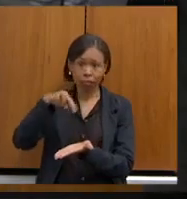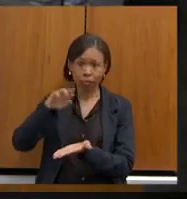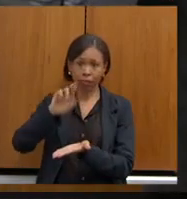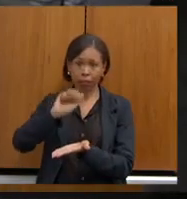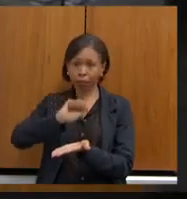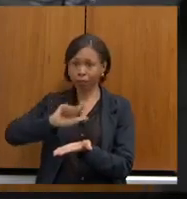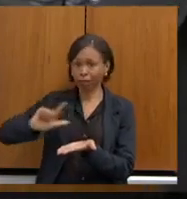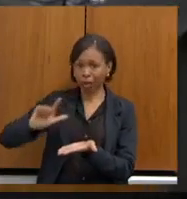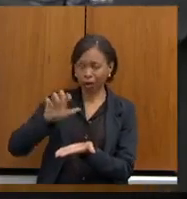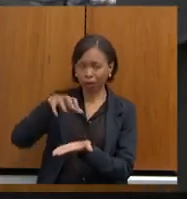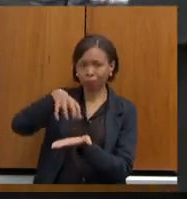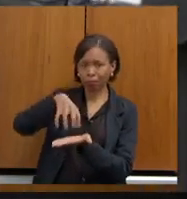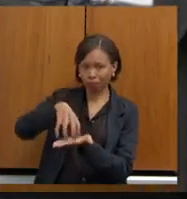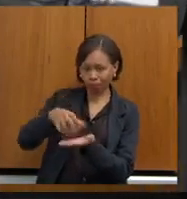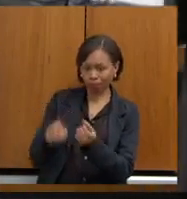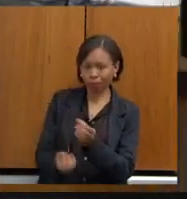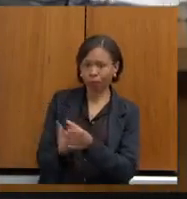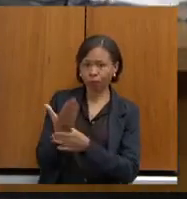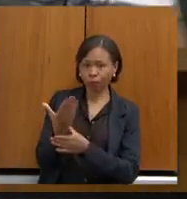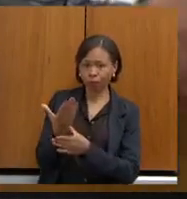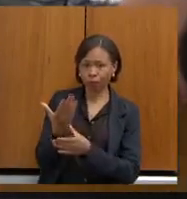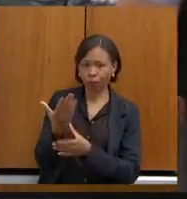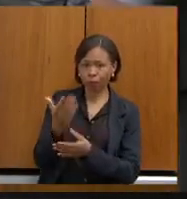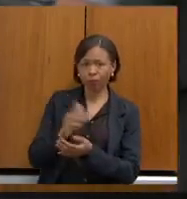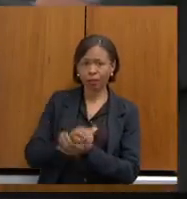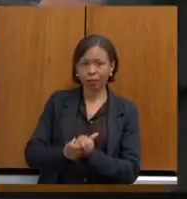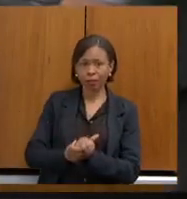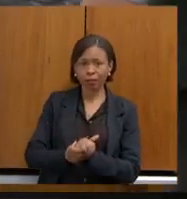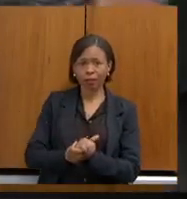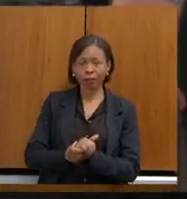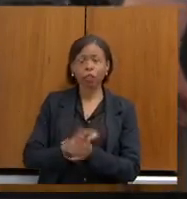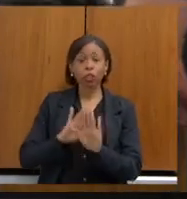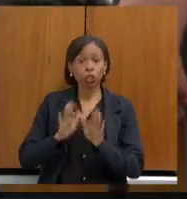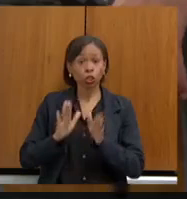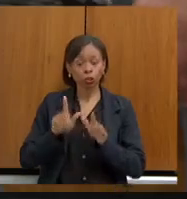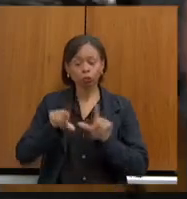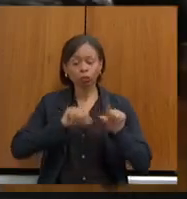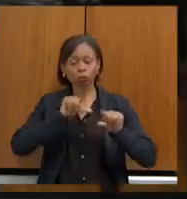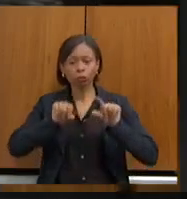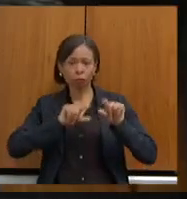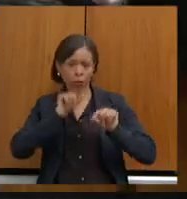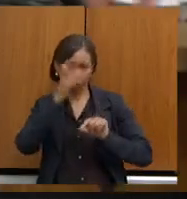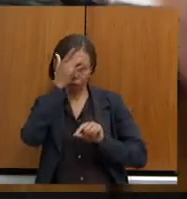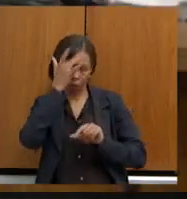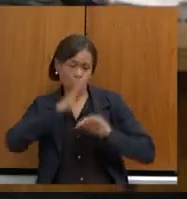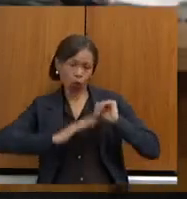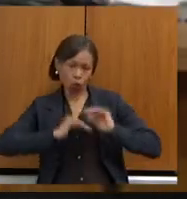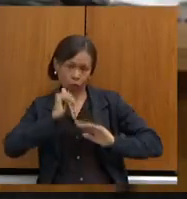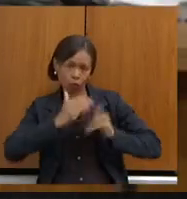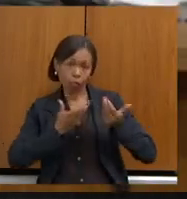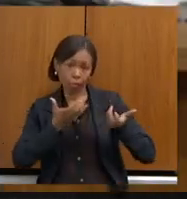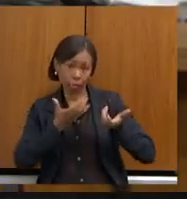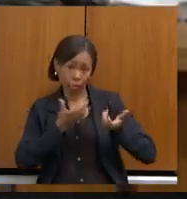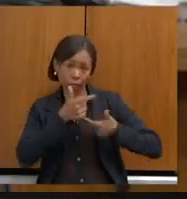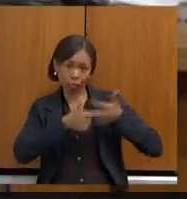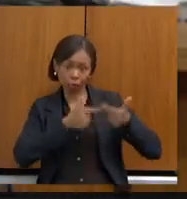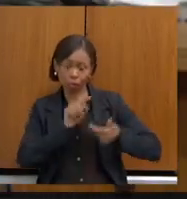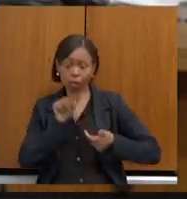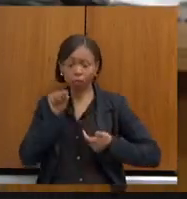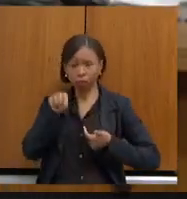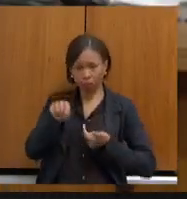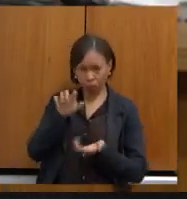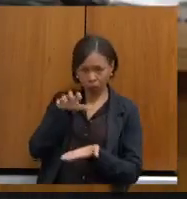para que os colegas é que desejem atuar na central que assim proceda